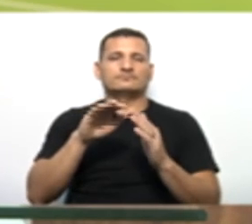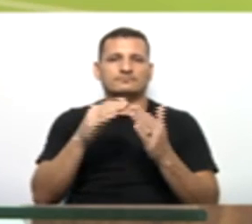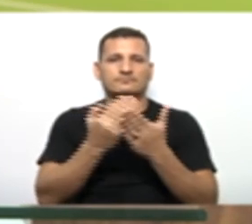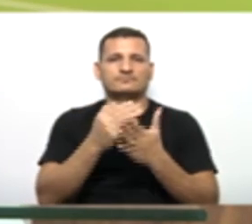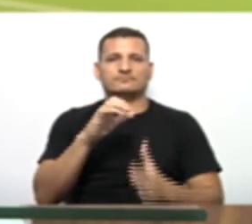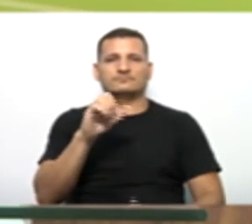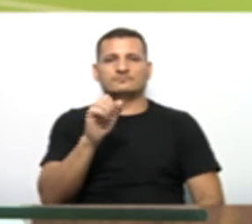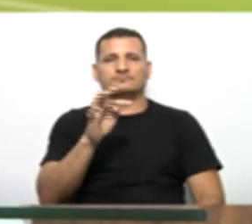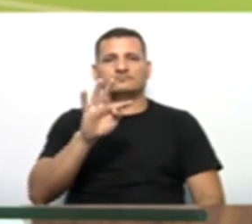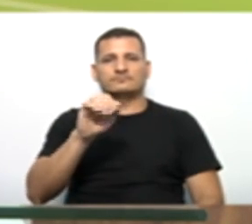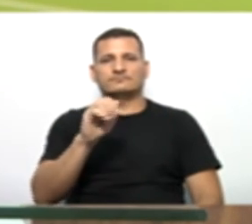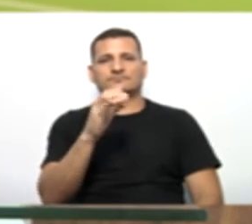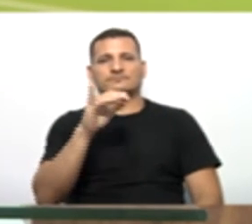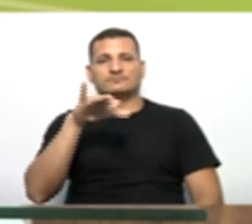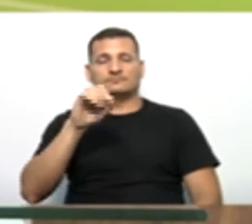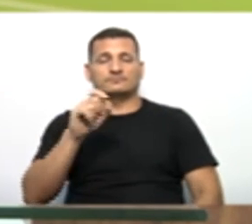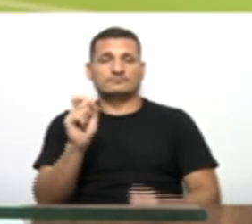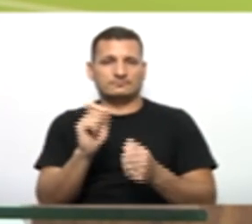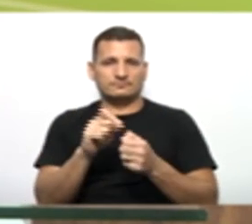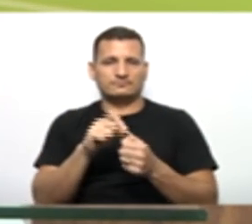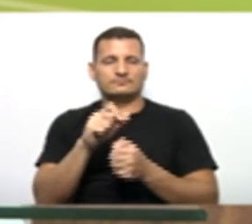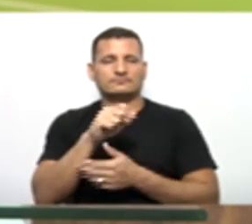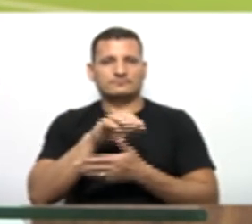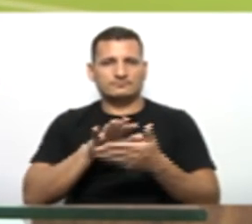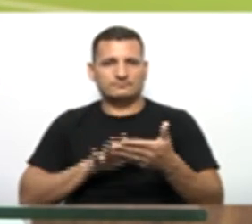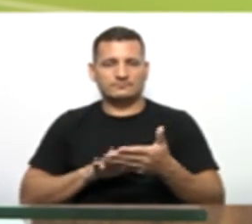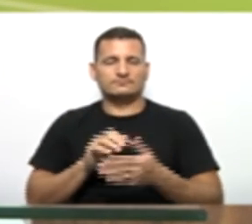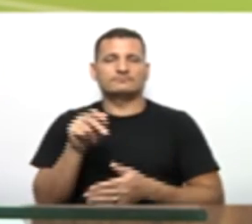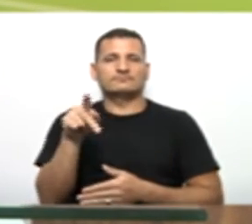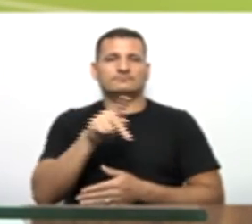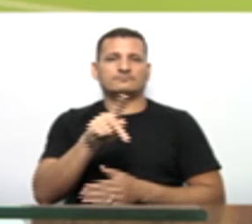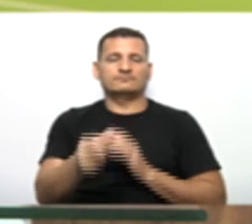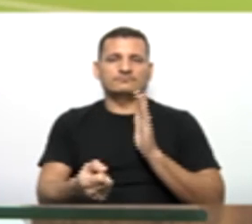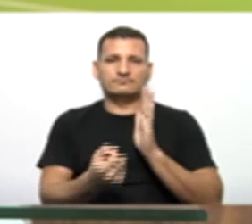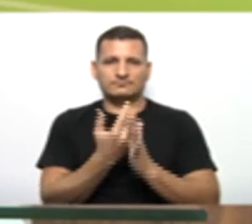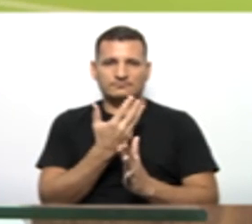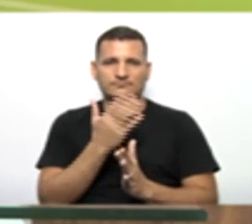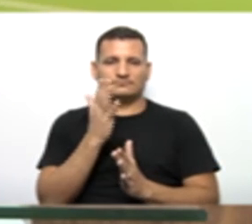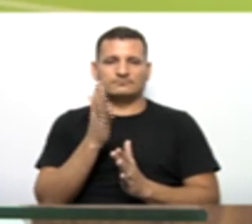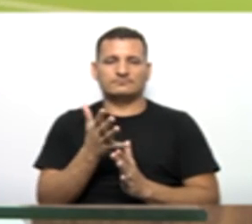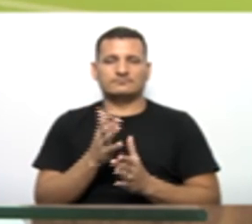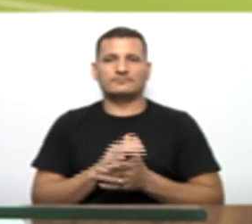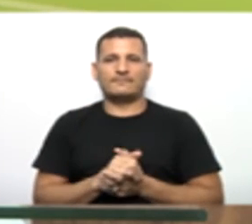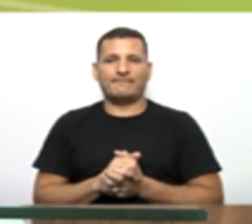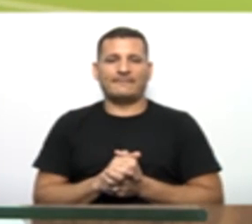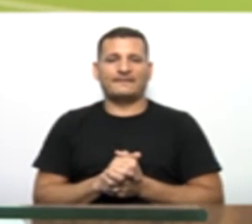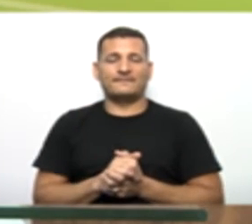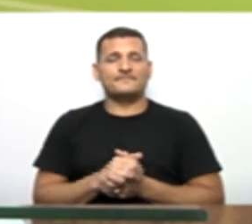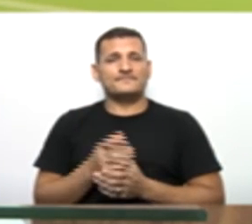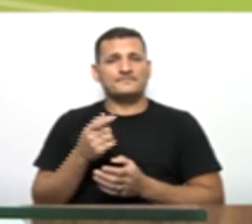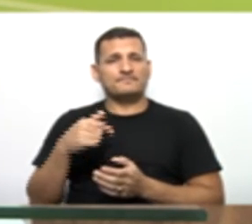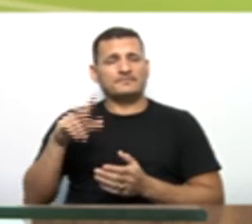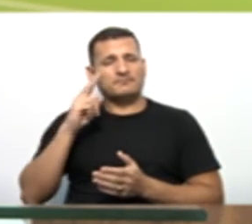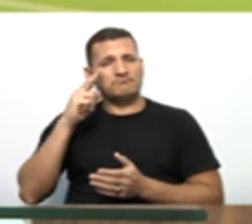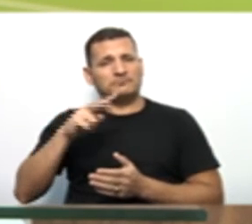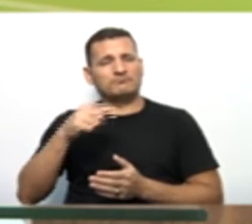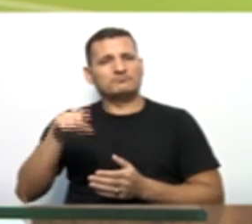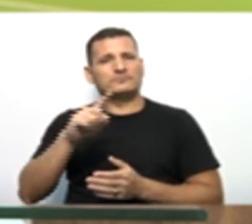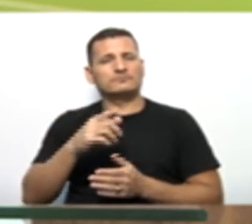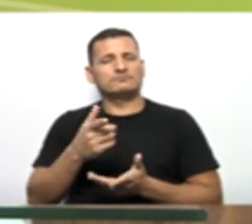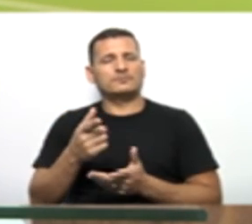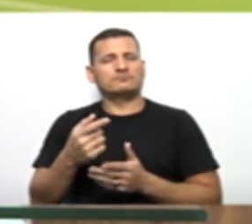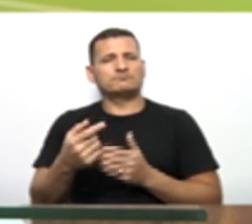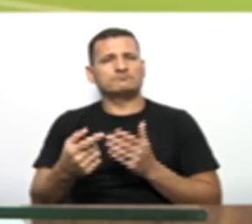Sá, fizeram as atividades, os professores encaminharam para a gente está realmente vendo a participação